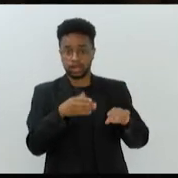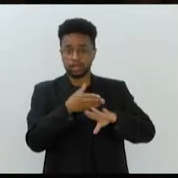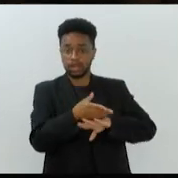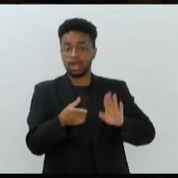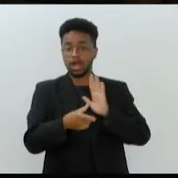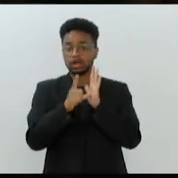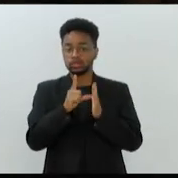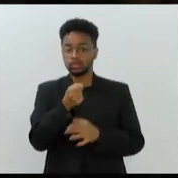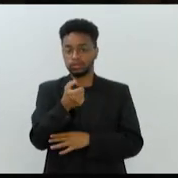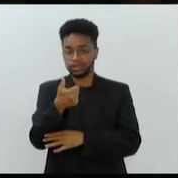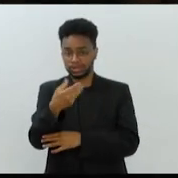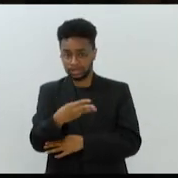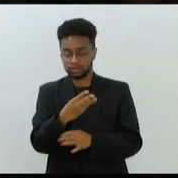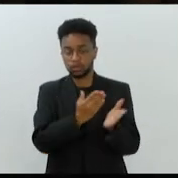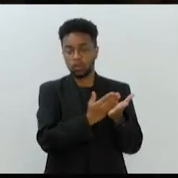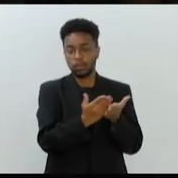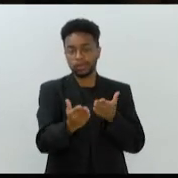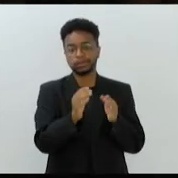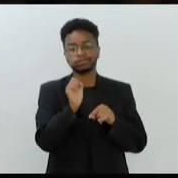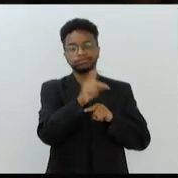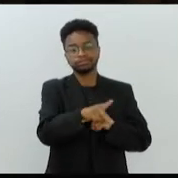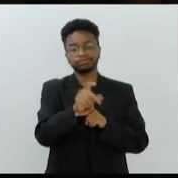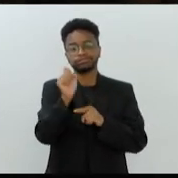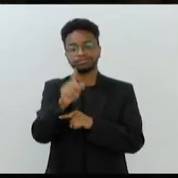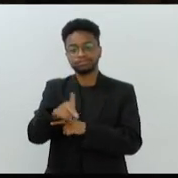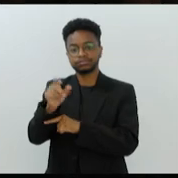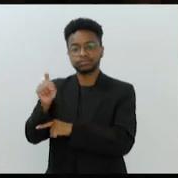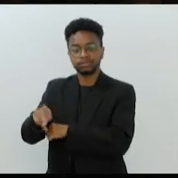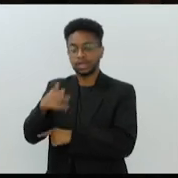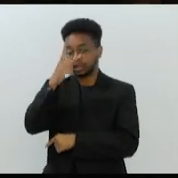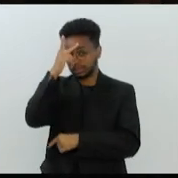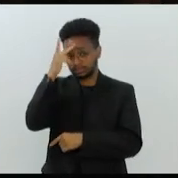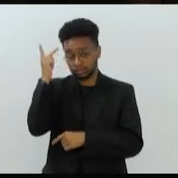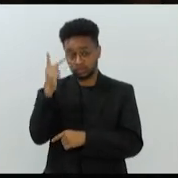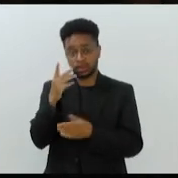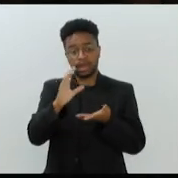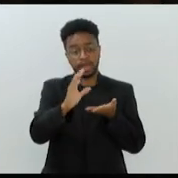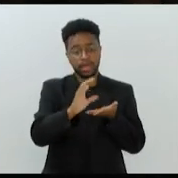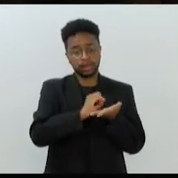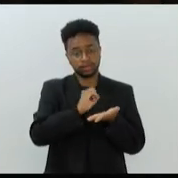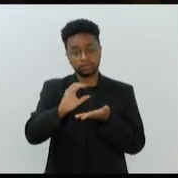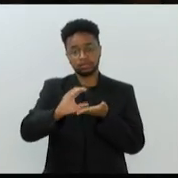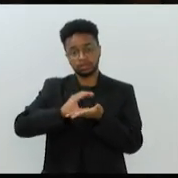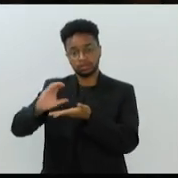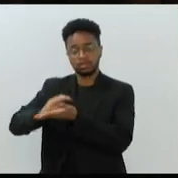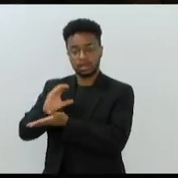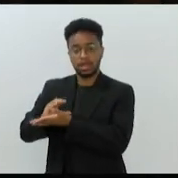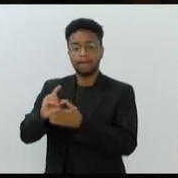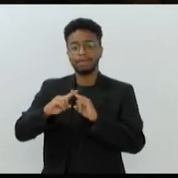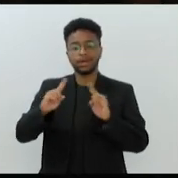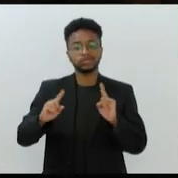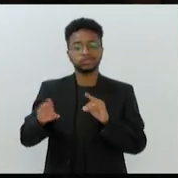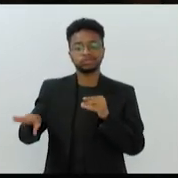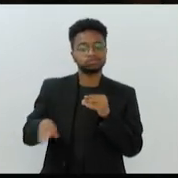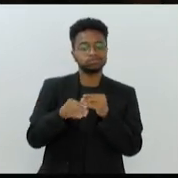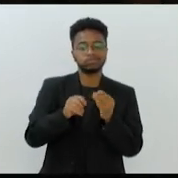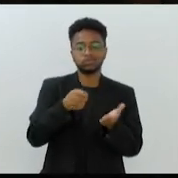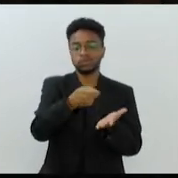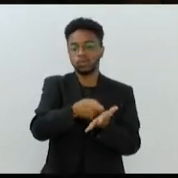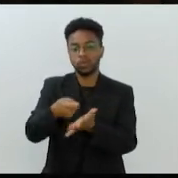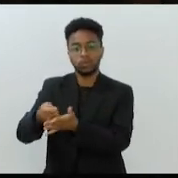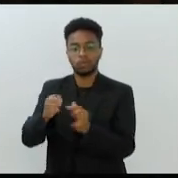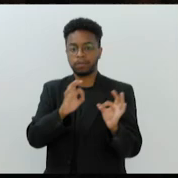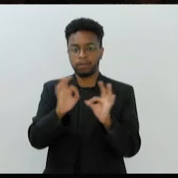vai se aposentando. Então é cada vez mais gente recebendo e cada vez menos gente contribuindo com esse fundo, que